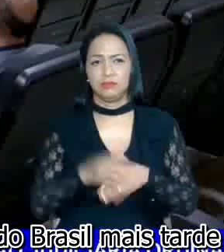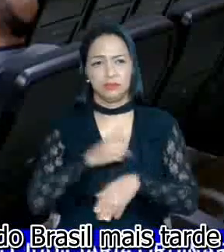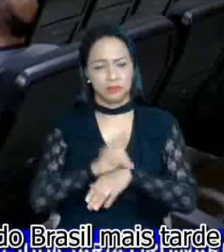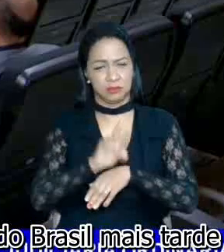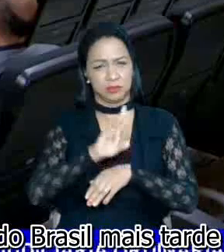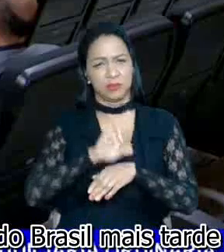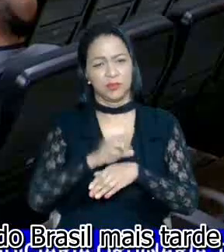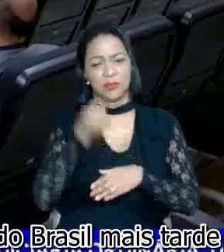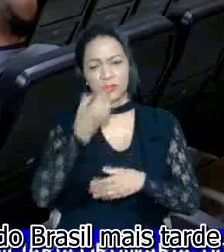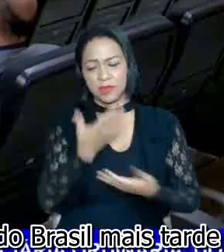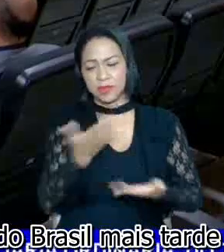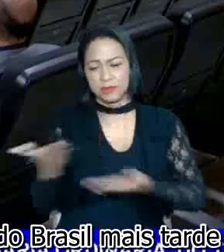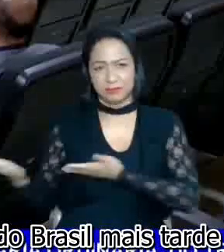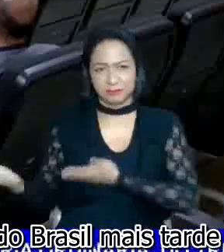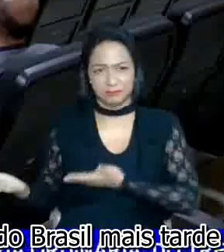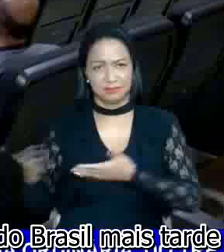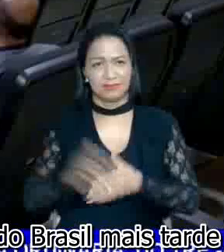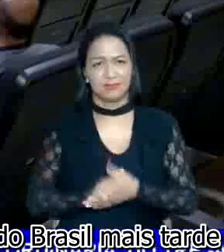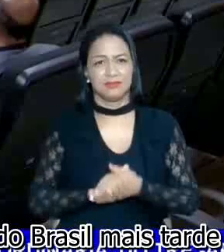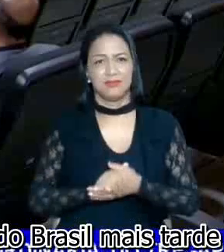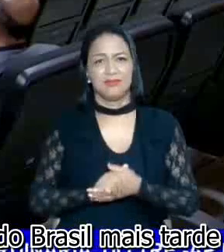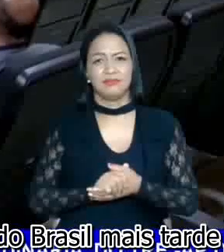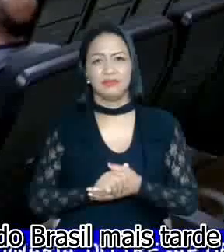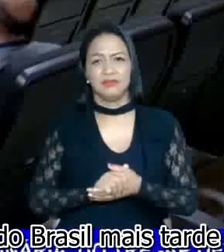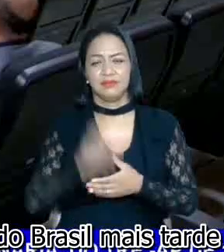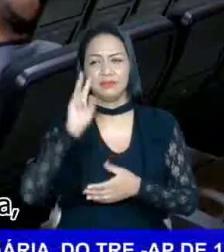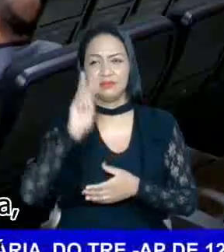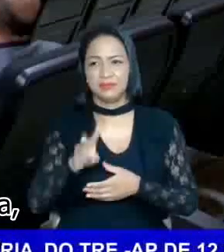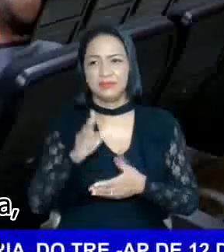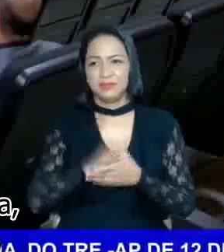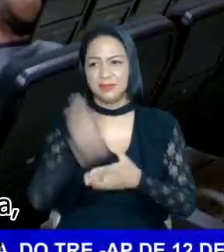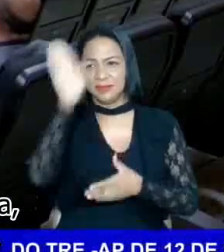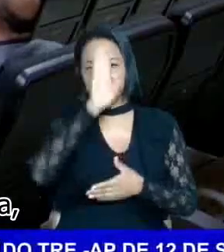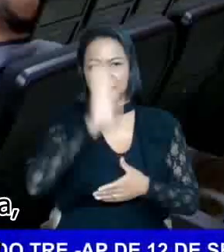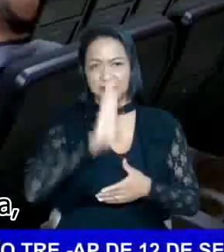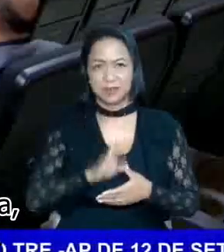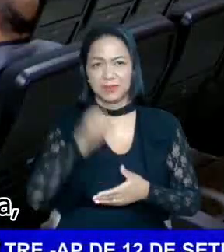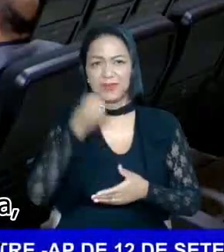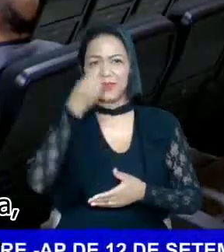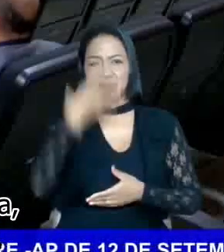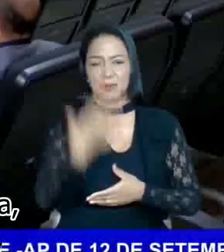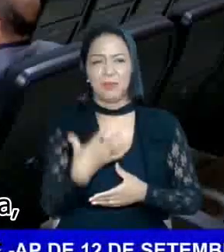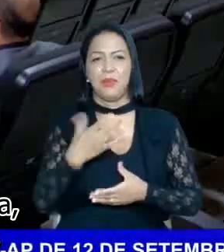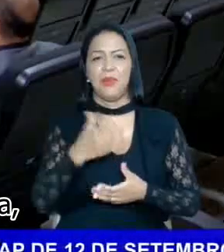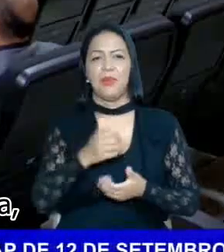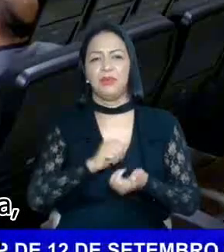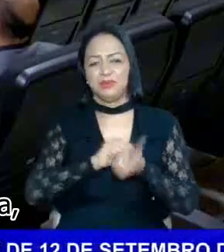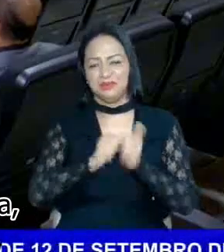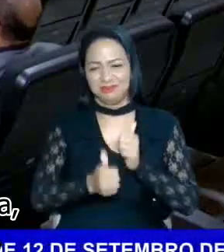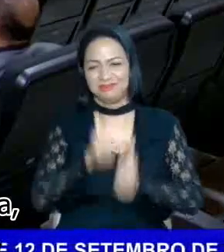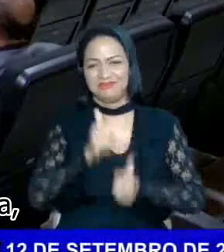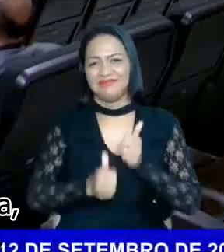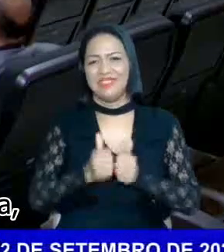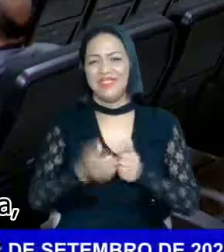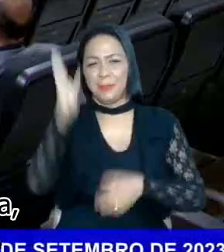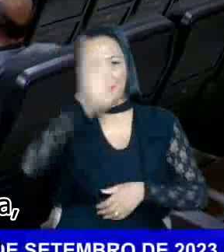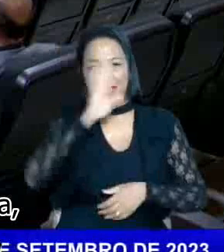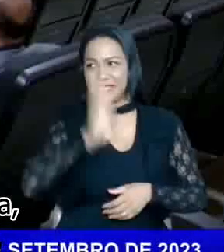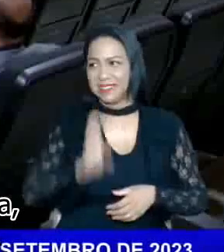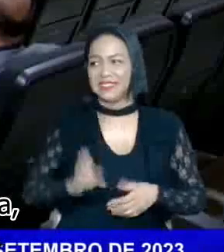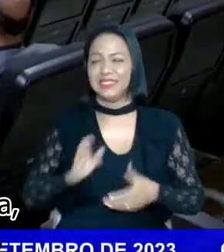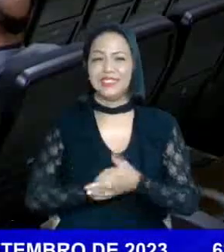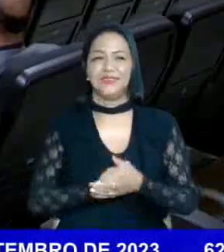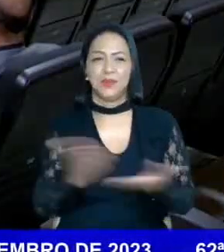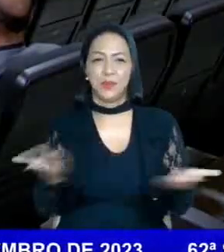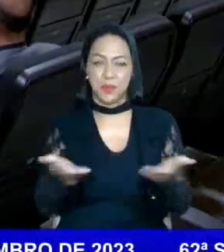muito bem-vindo, tá? Se ficar aí para ver o jogo do Brasil mais tarde, tenha um bom jogo, porque hoje o Brasil joga, né? Tem um jogo lá da